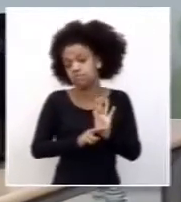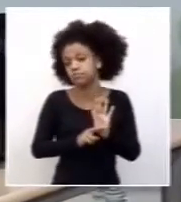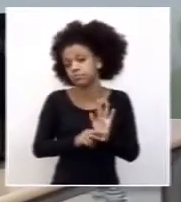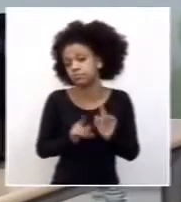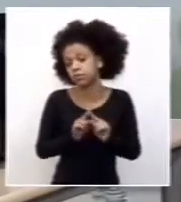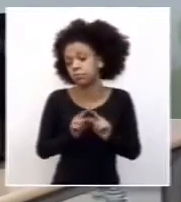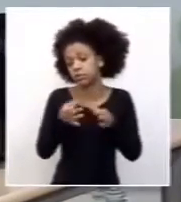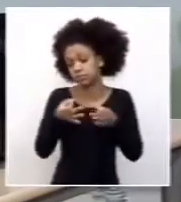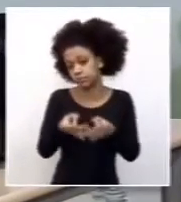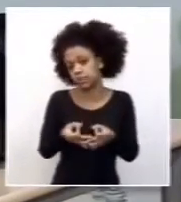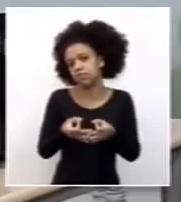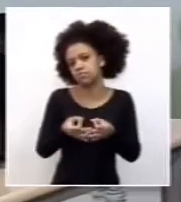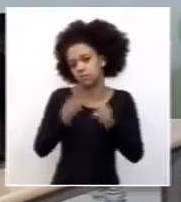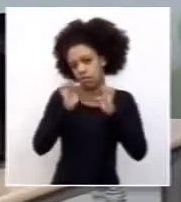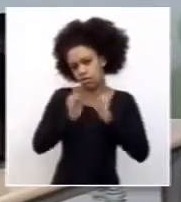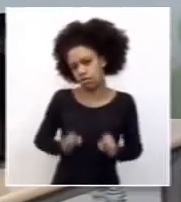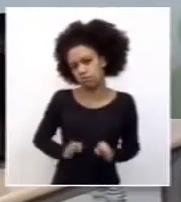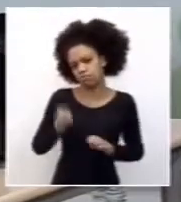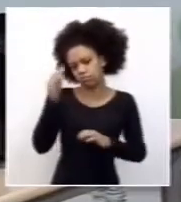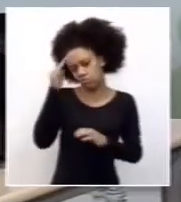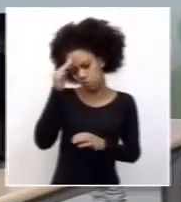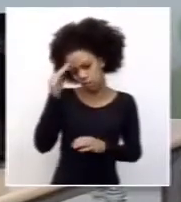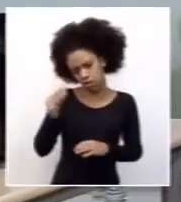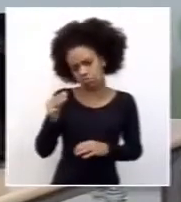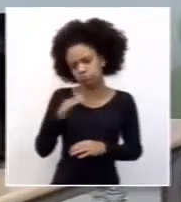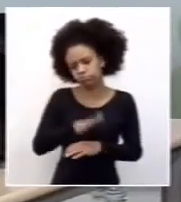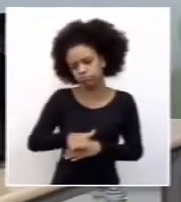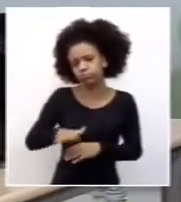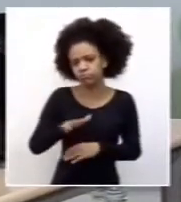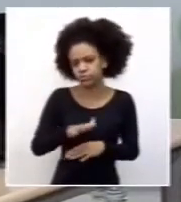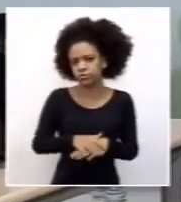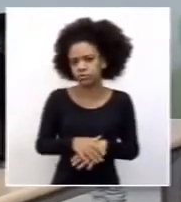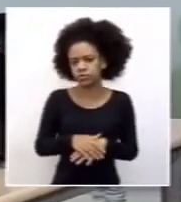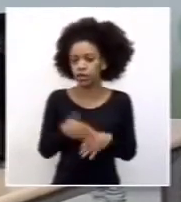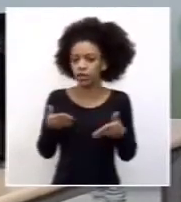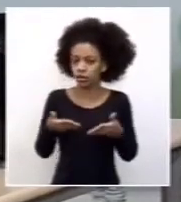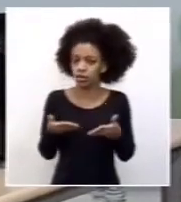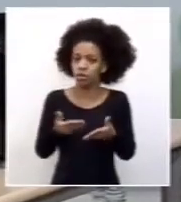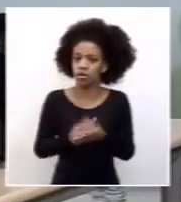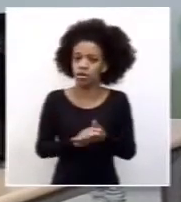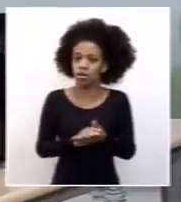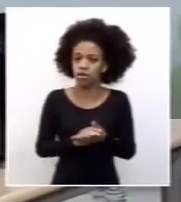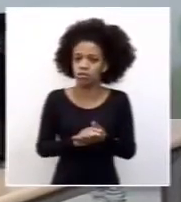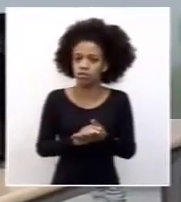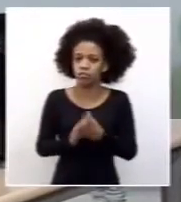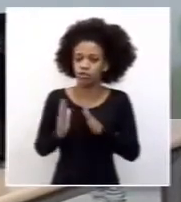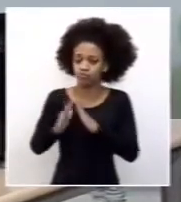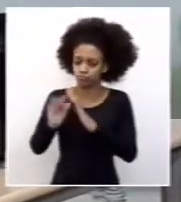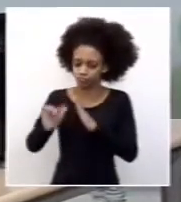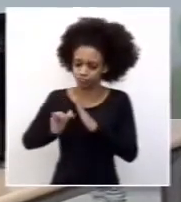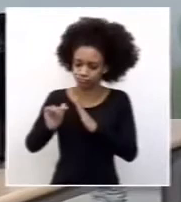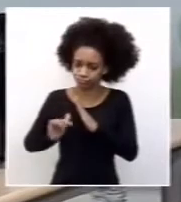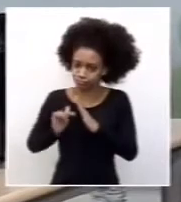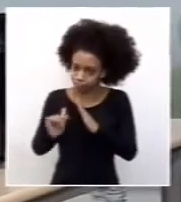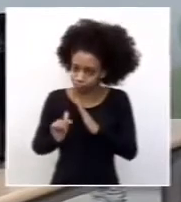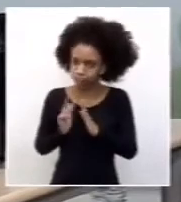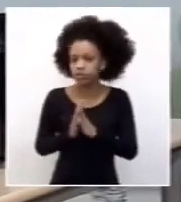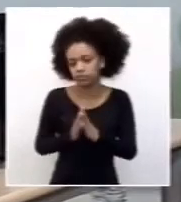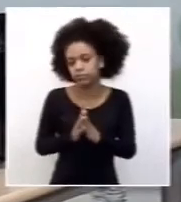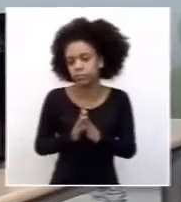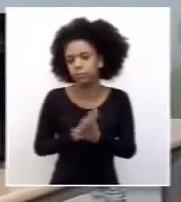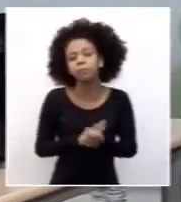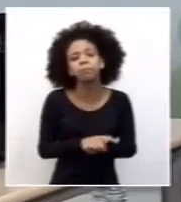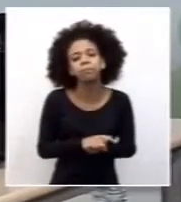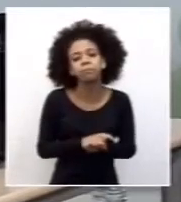forma correta, ética e moral com os ambientes, nesse momento de trabalho remoto e recursos